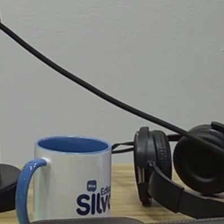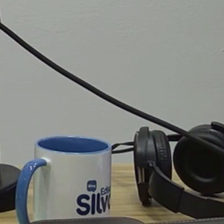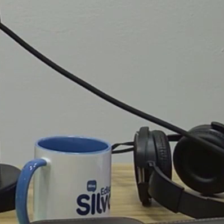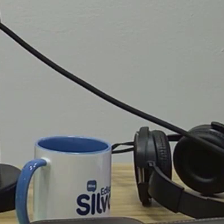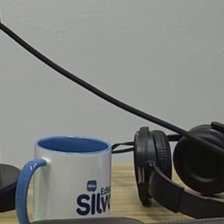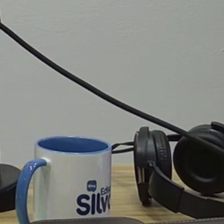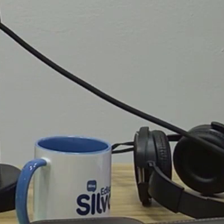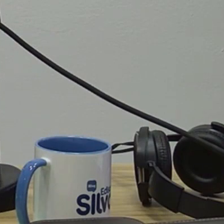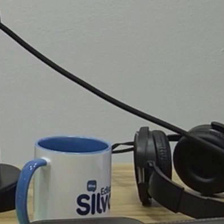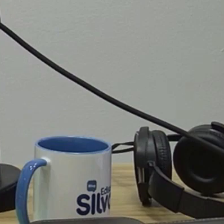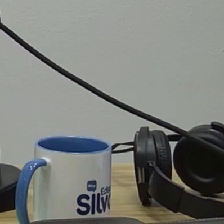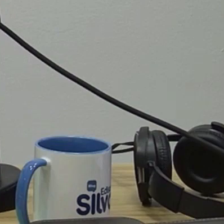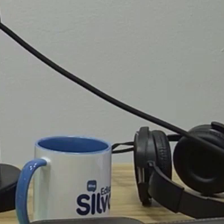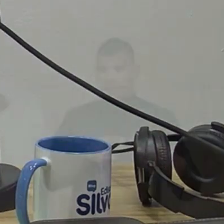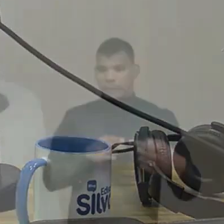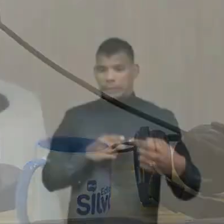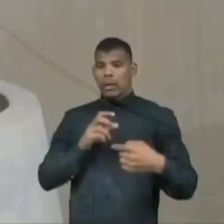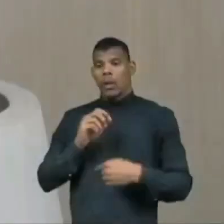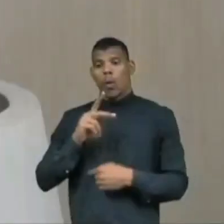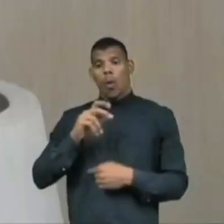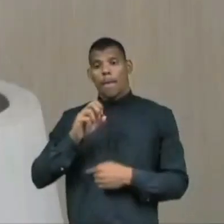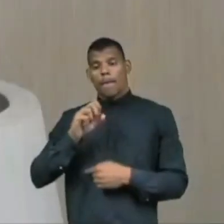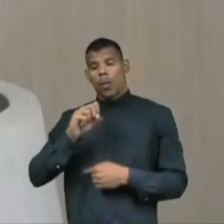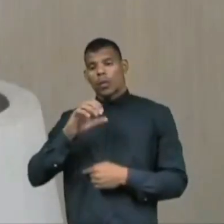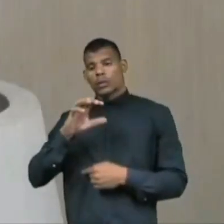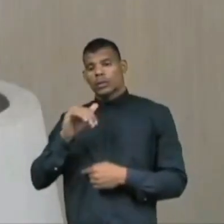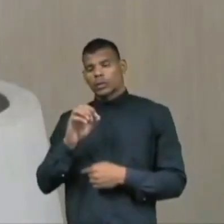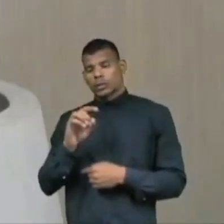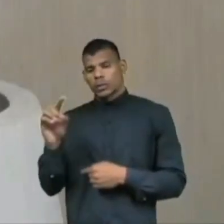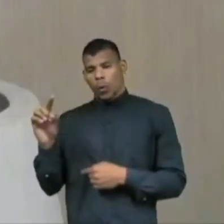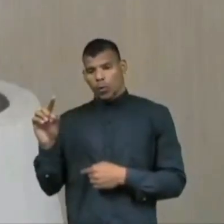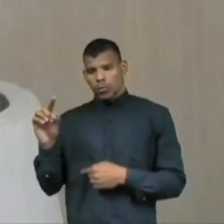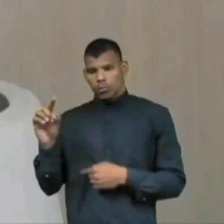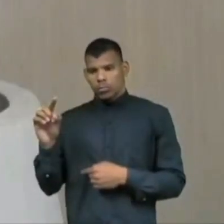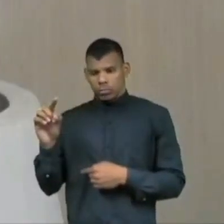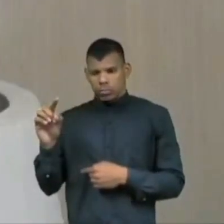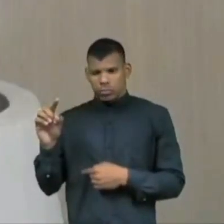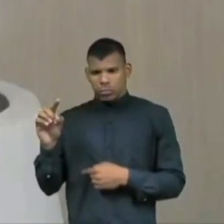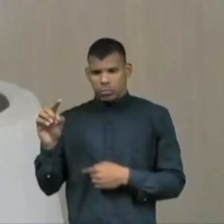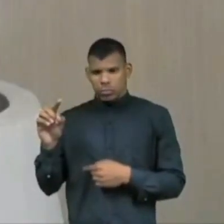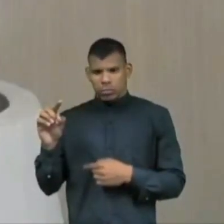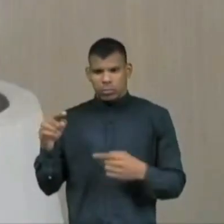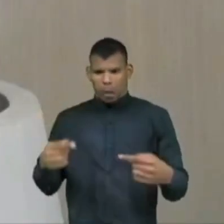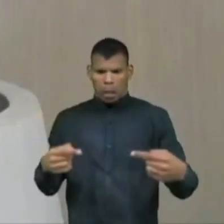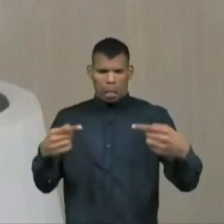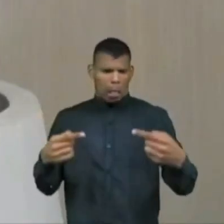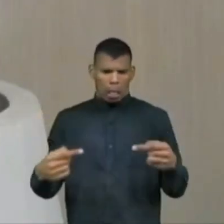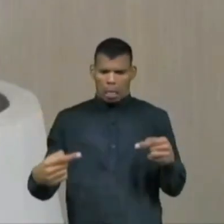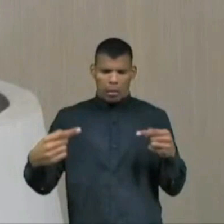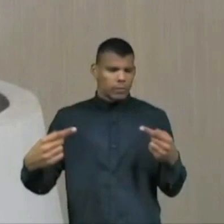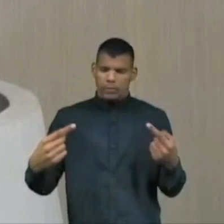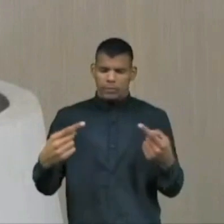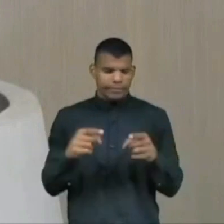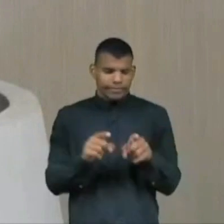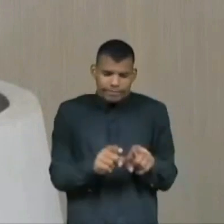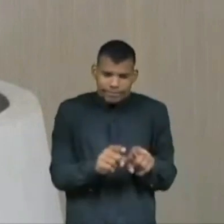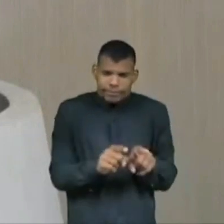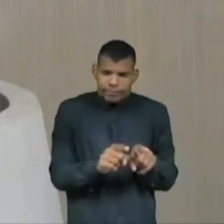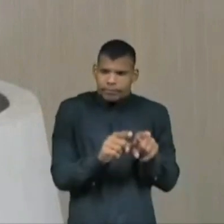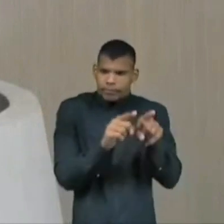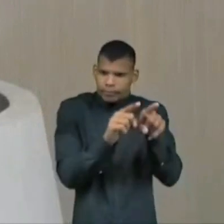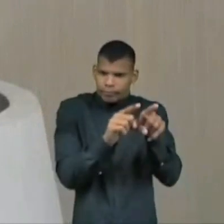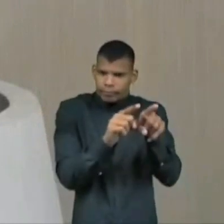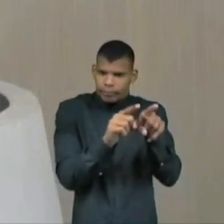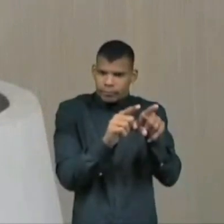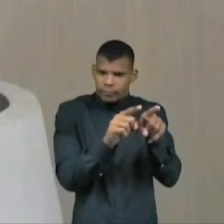eletivas. Vamos ouvi-lo. Estivemos segunda-feira visitando 2 hospitais regionais, Hospital Regional do Sertão